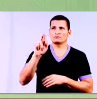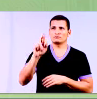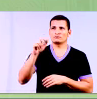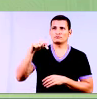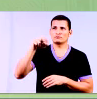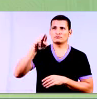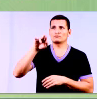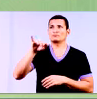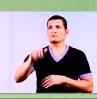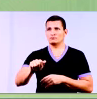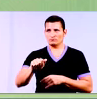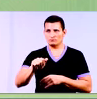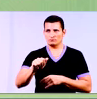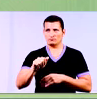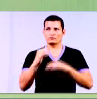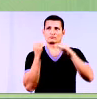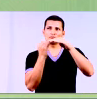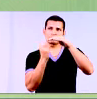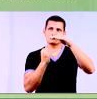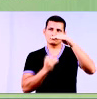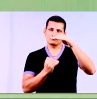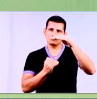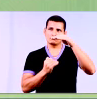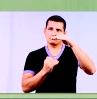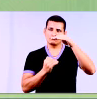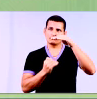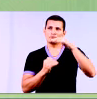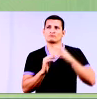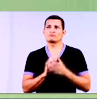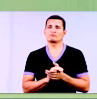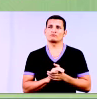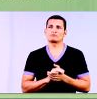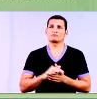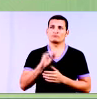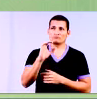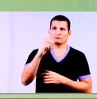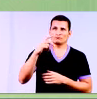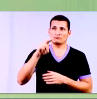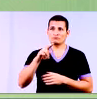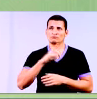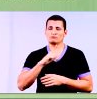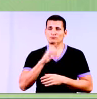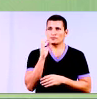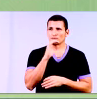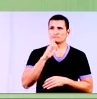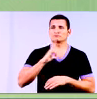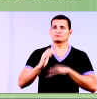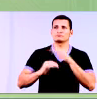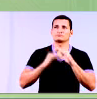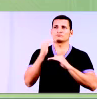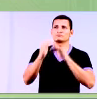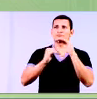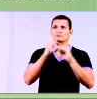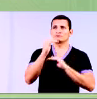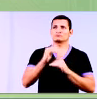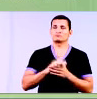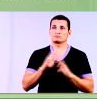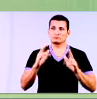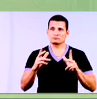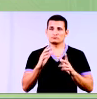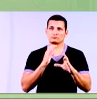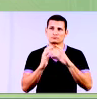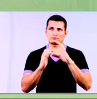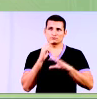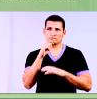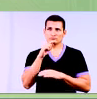dela, né? Porque a gente tem velocidade. Por quê? O processador trabalha muito rápido, né? Isso. Evoluiu bastante. E a diferença de comunicação com